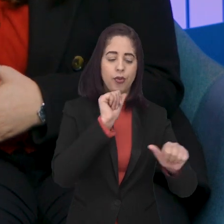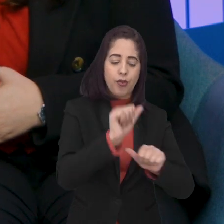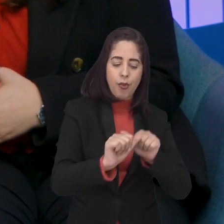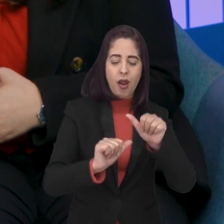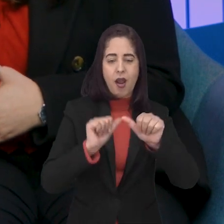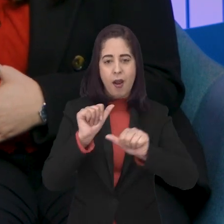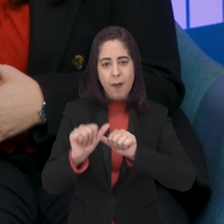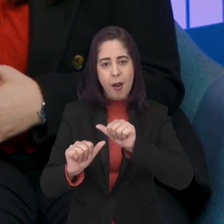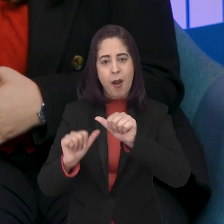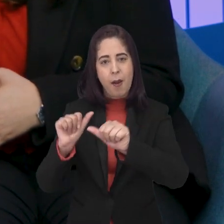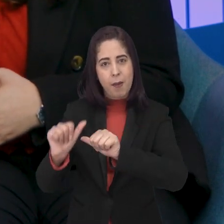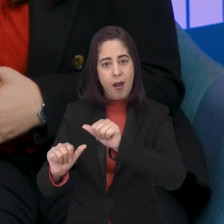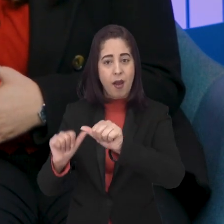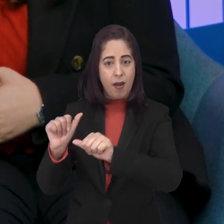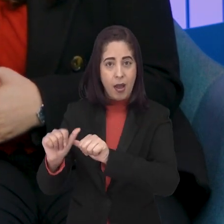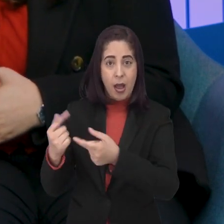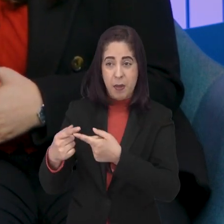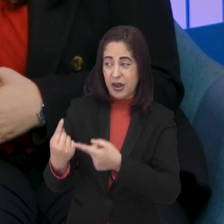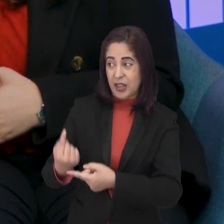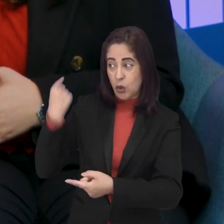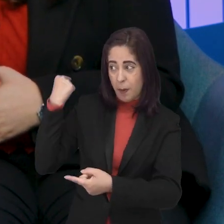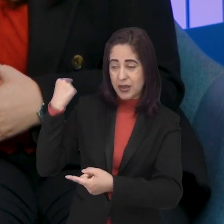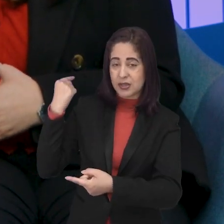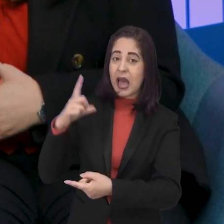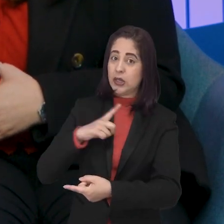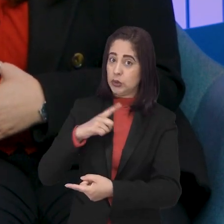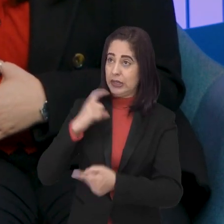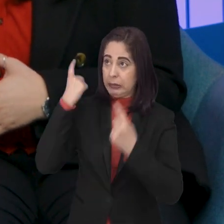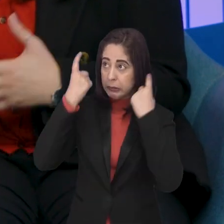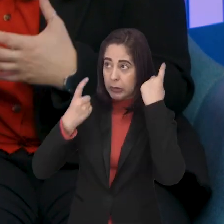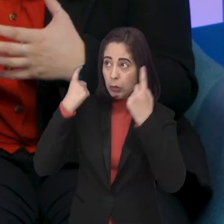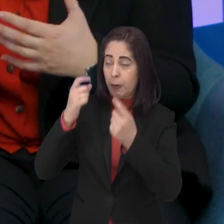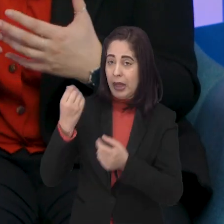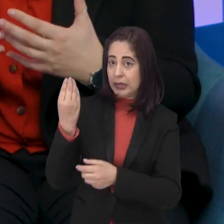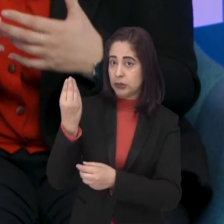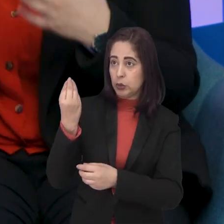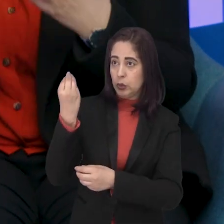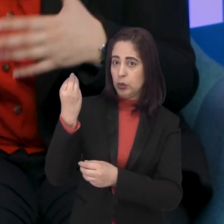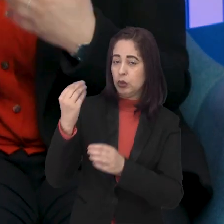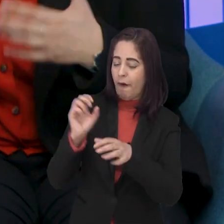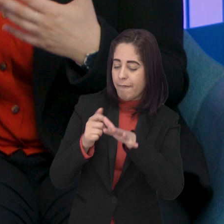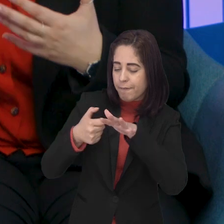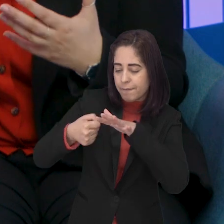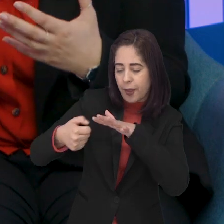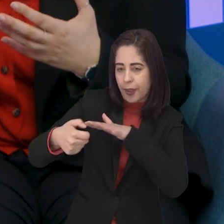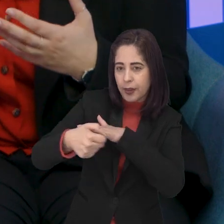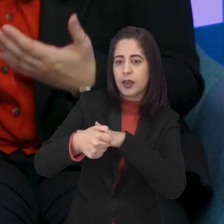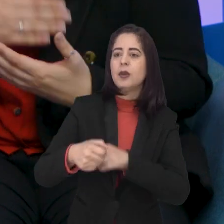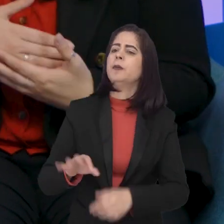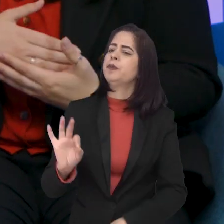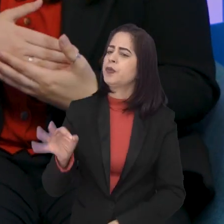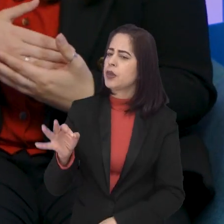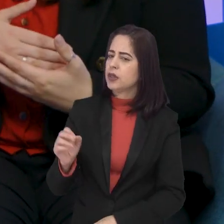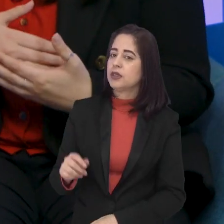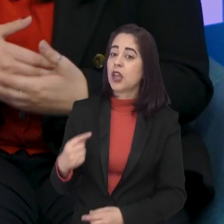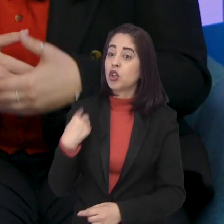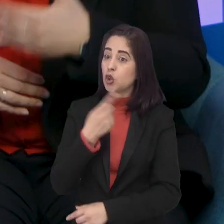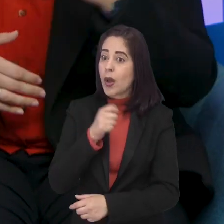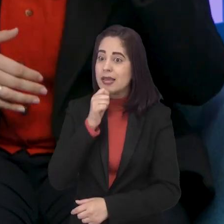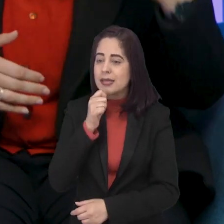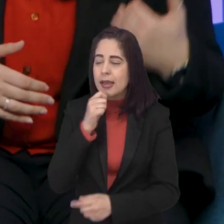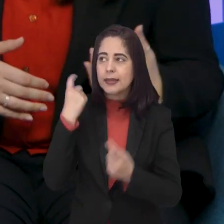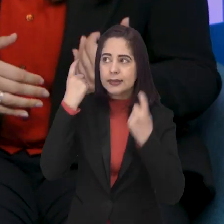uma continuação daquela preocupação que a gente já tinha com a questão das fake news, né? Exato, e continua, é uma crescente, né, e continua a nossa